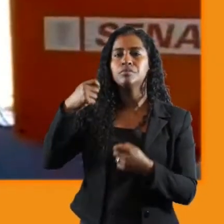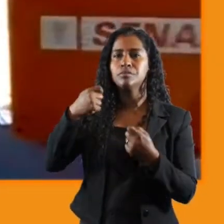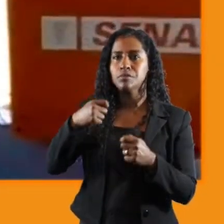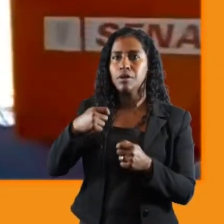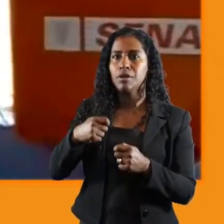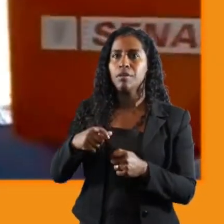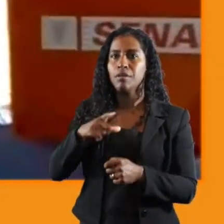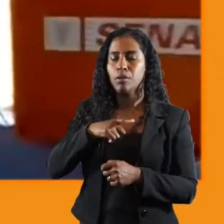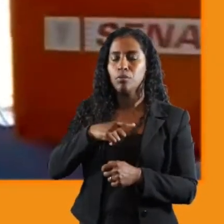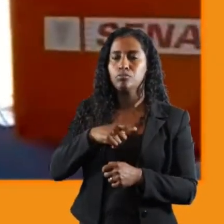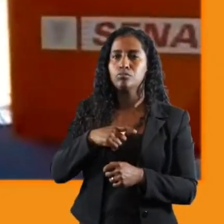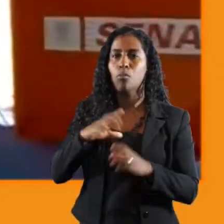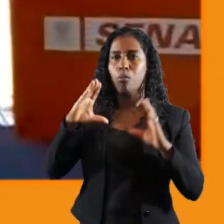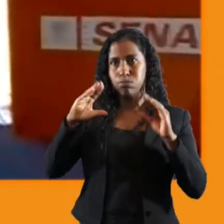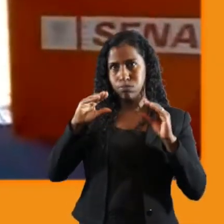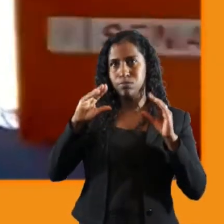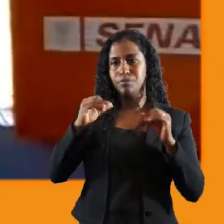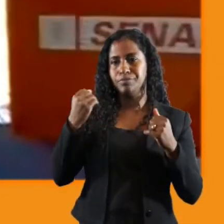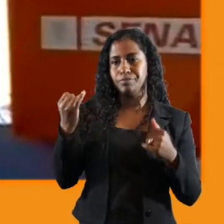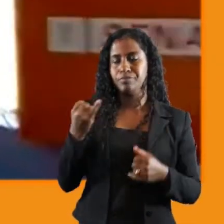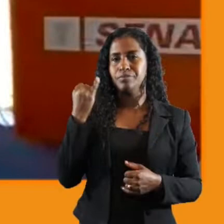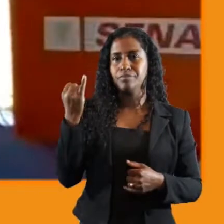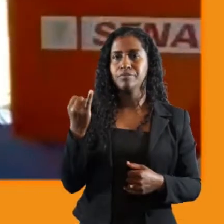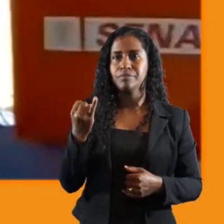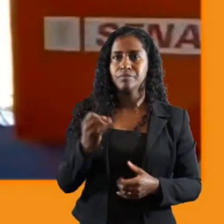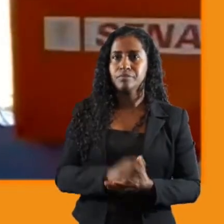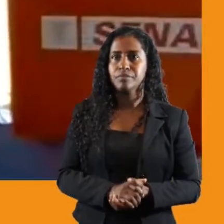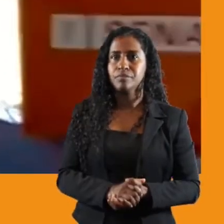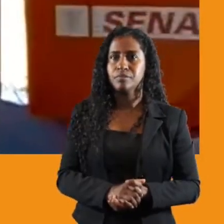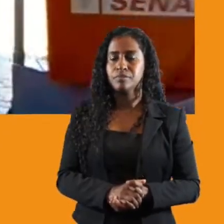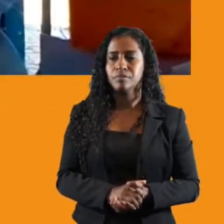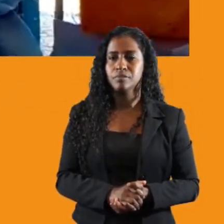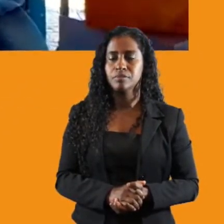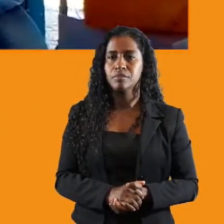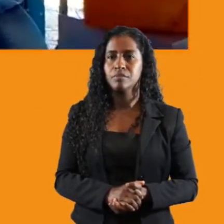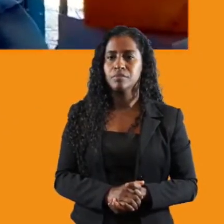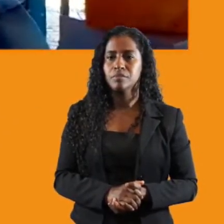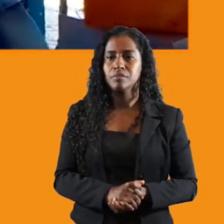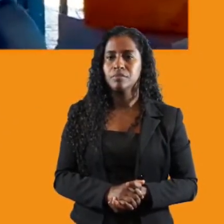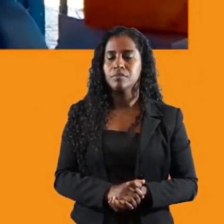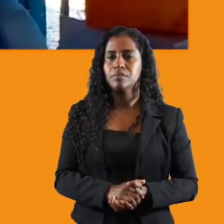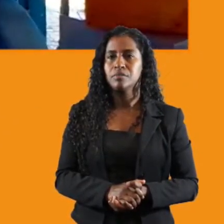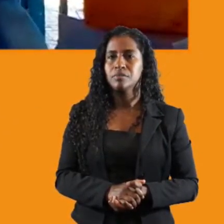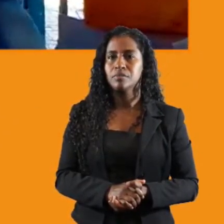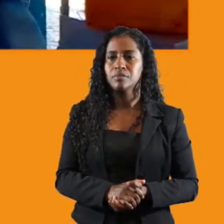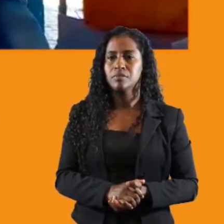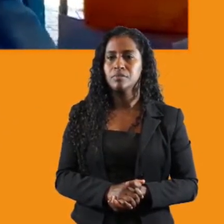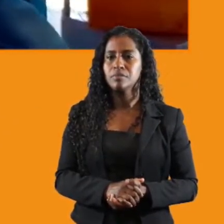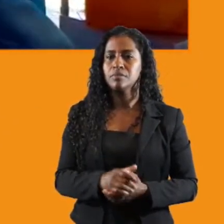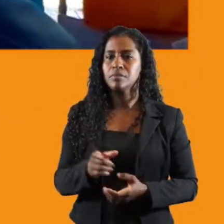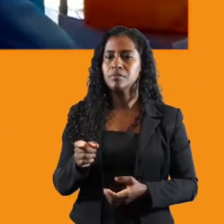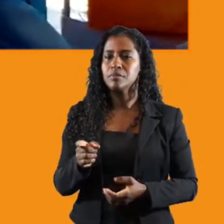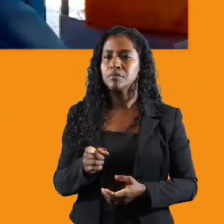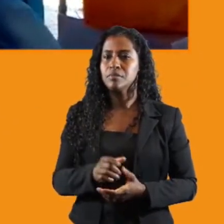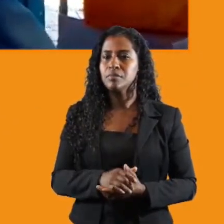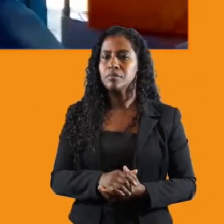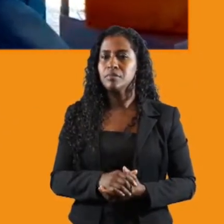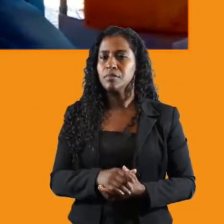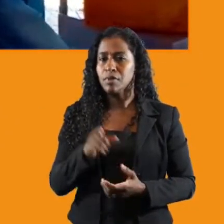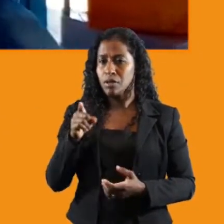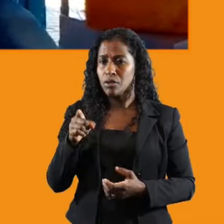neste local. Aí com isso a gente pode dizer... Gurizada, que os sistemas... deixa eu interromper vocês agora aí, porque isso para mim